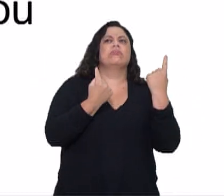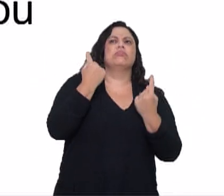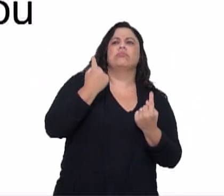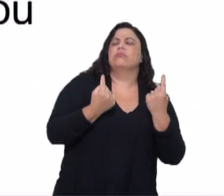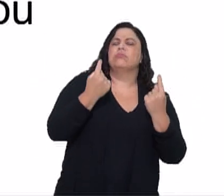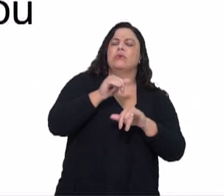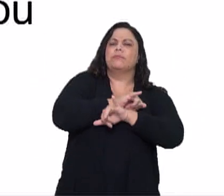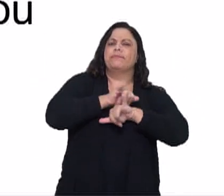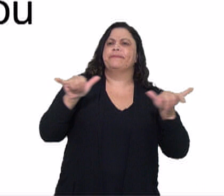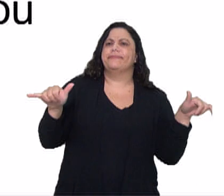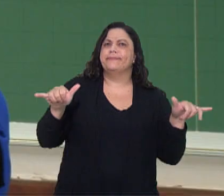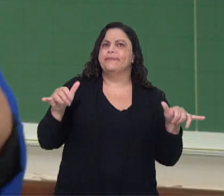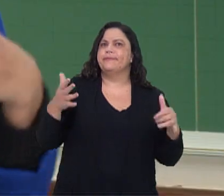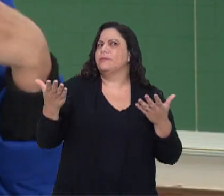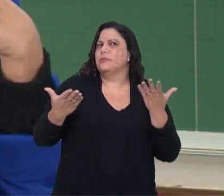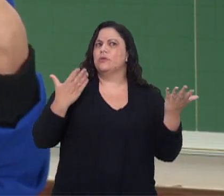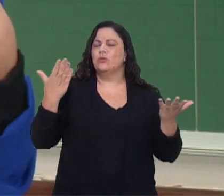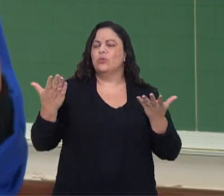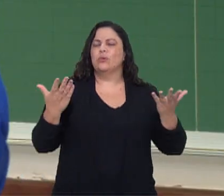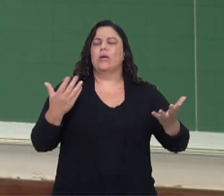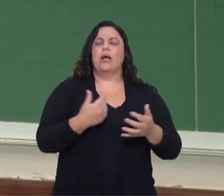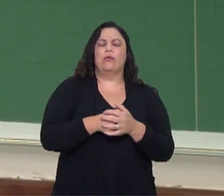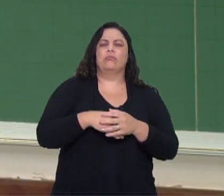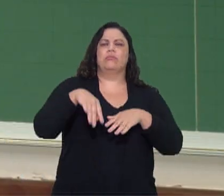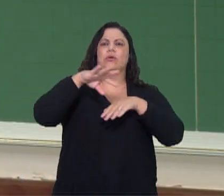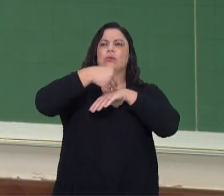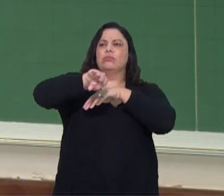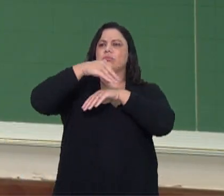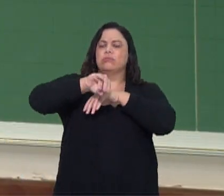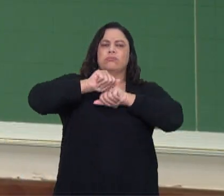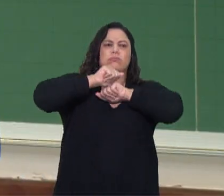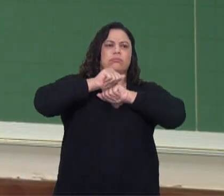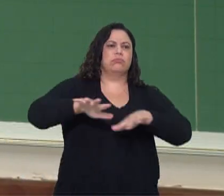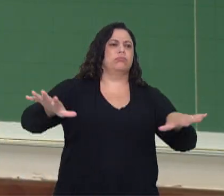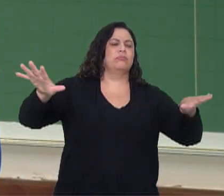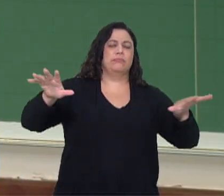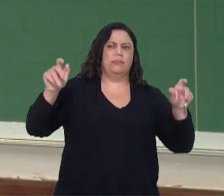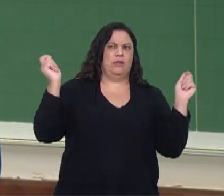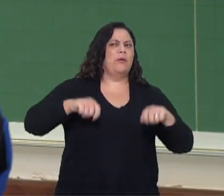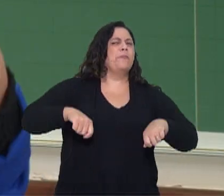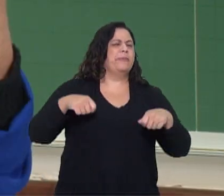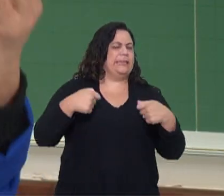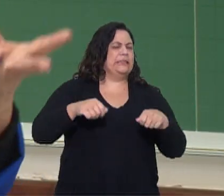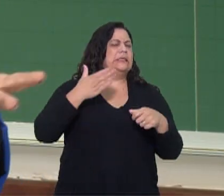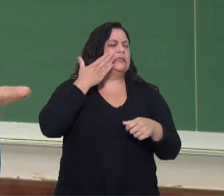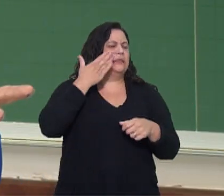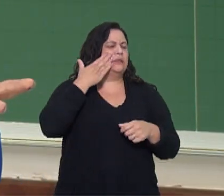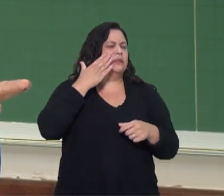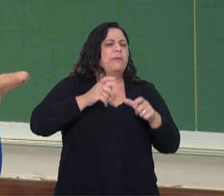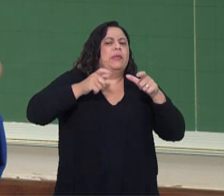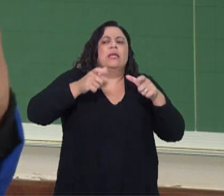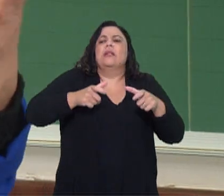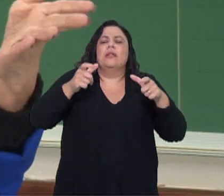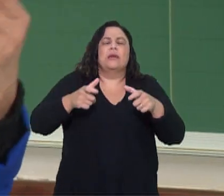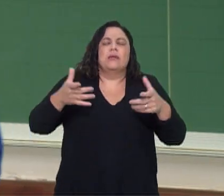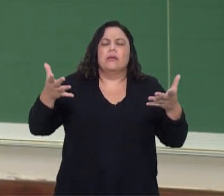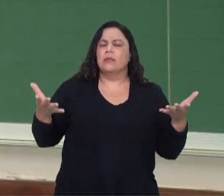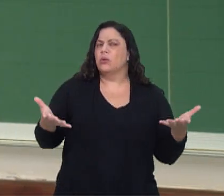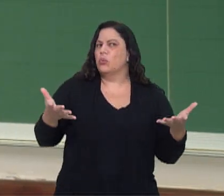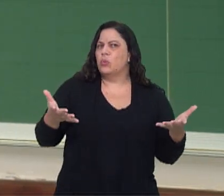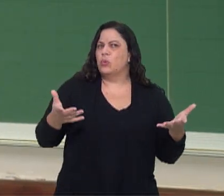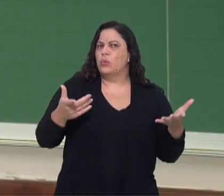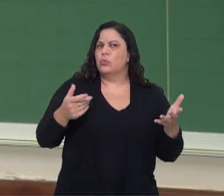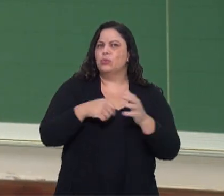notícia foi publicada. Então, quando eu transmito uma notícia, eu tenho que saber da onde essa notícia. É